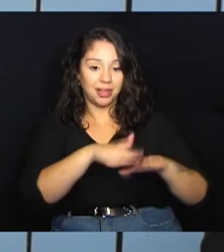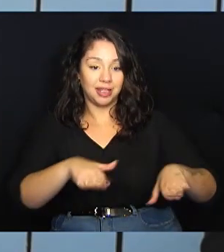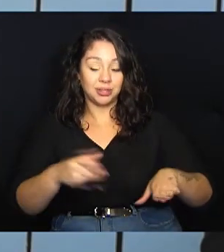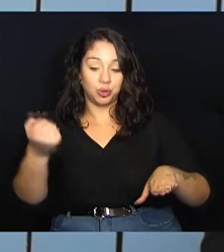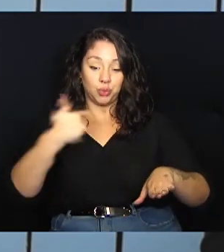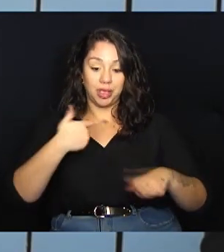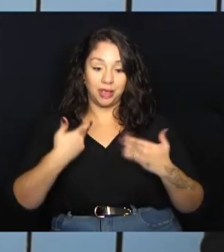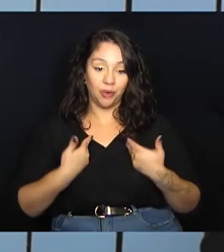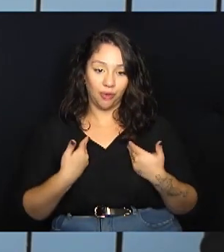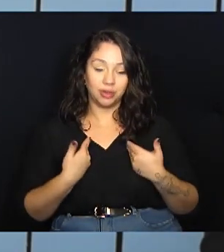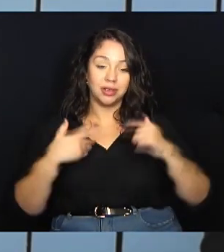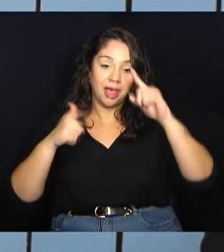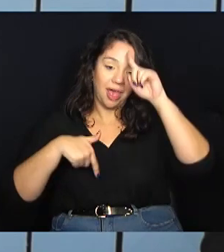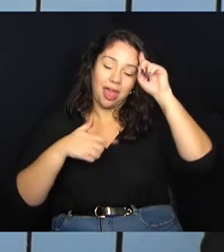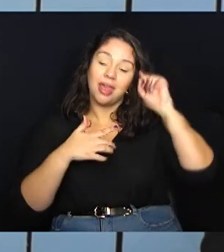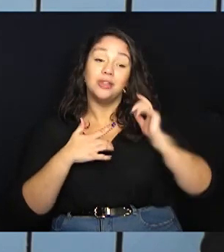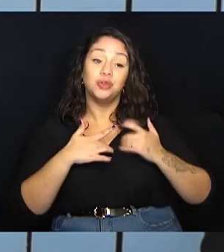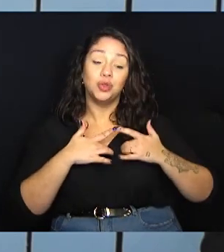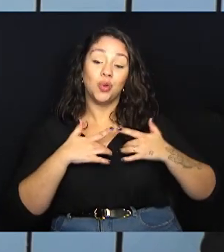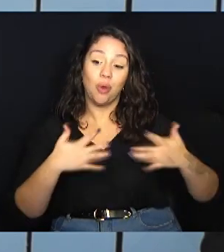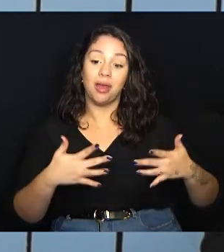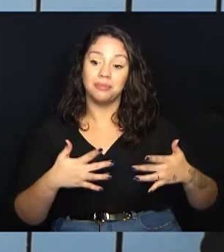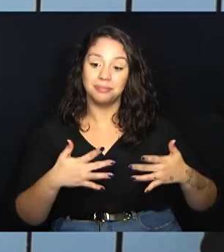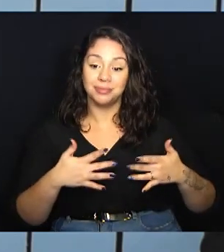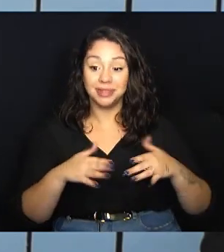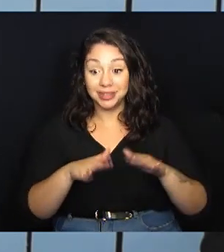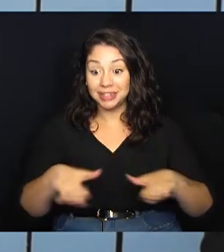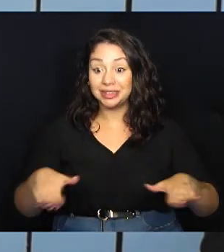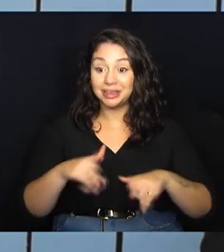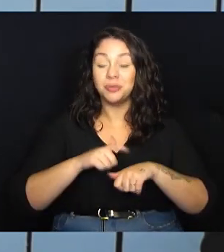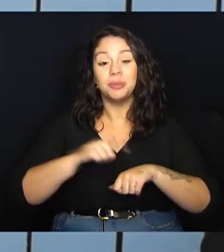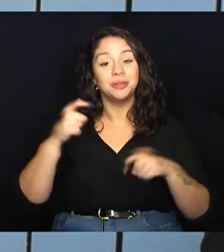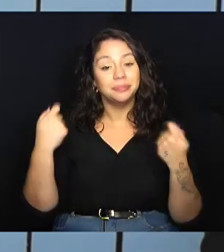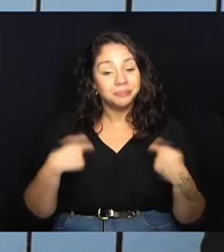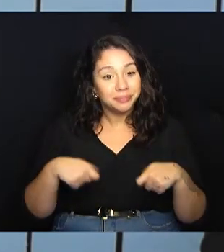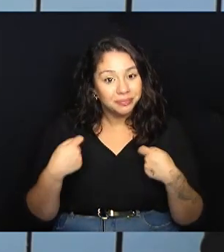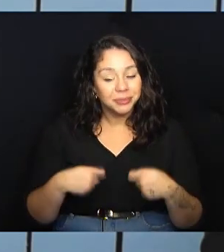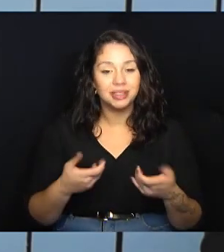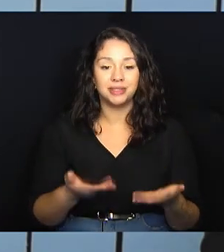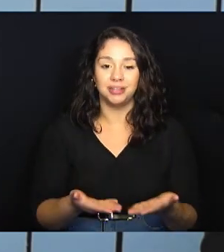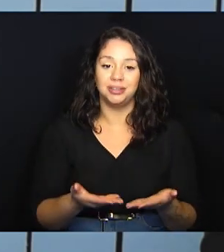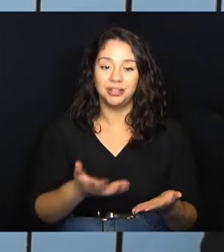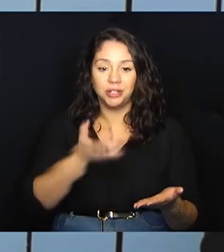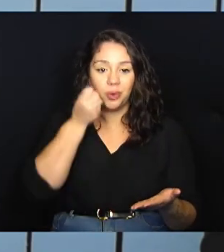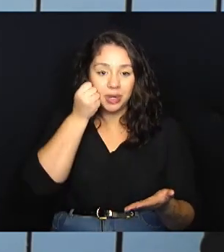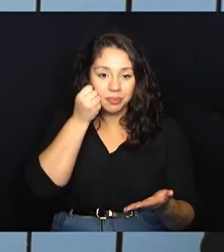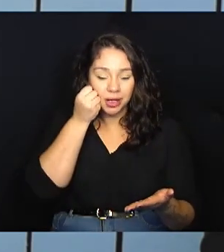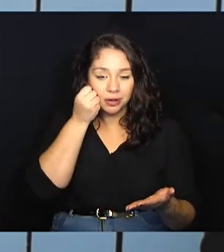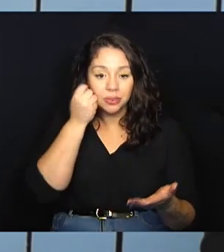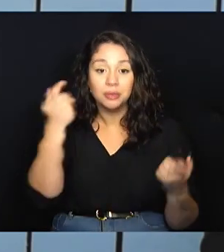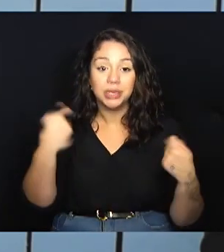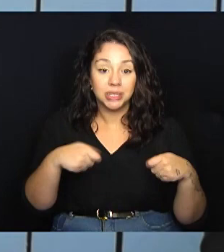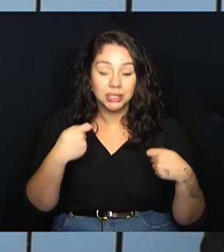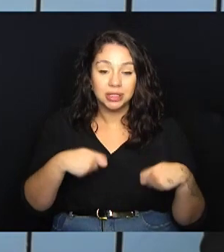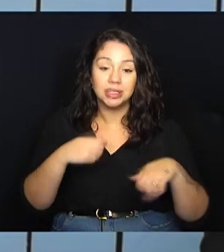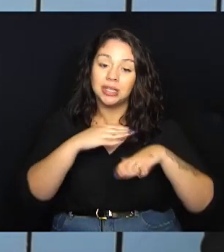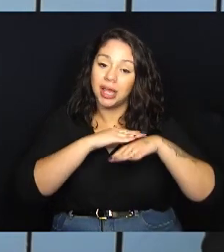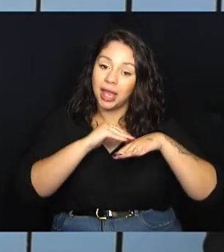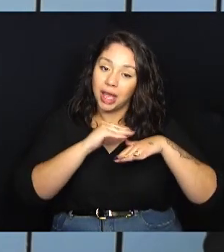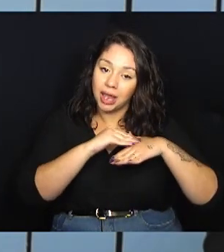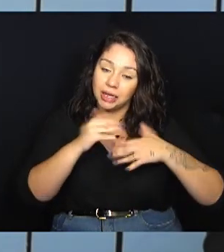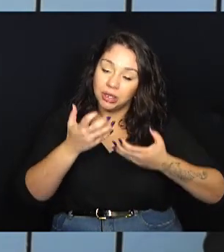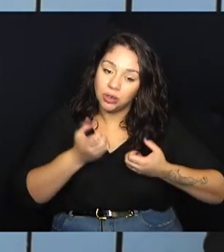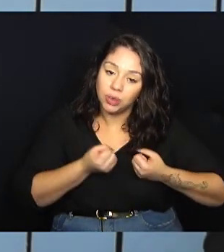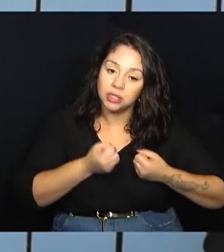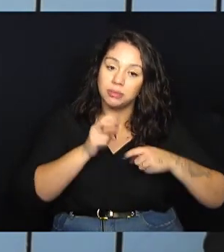se doar em benefício de uma criança que naquele momento precisa estar recebendo um carinho, um